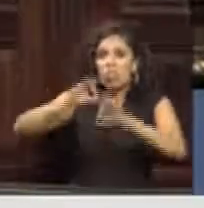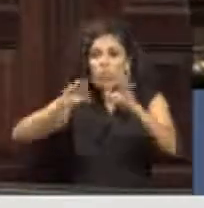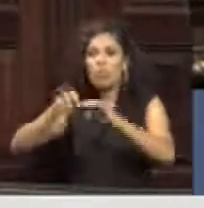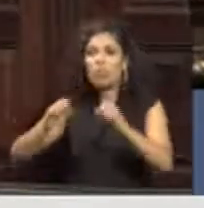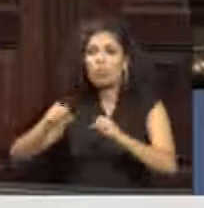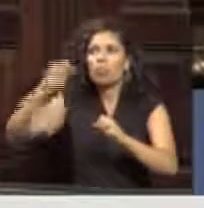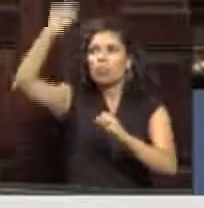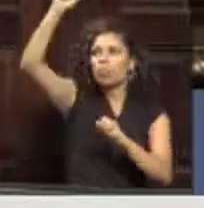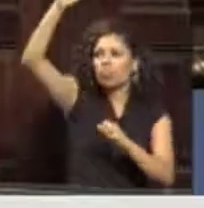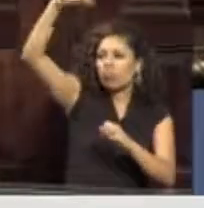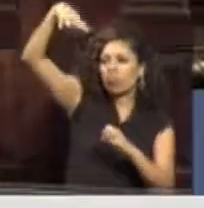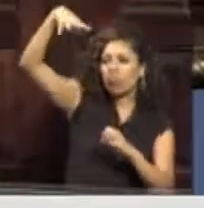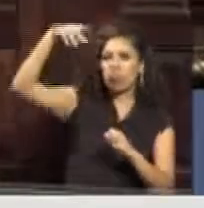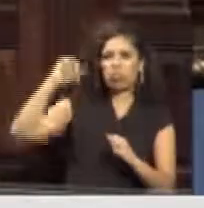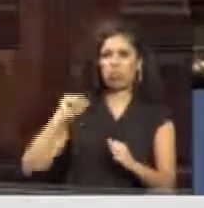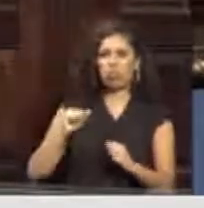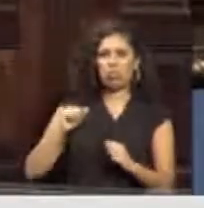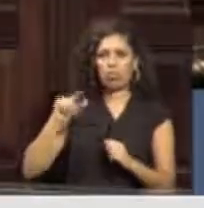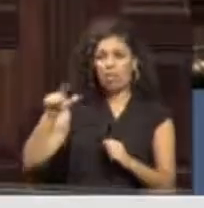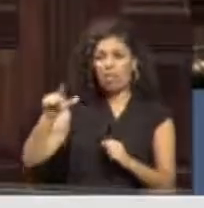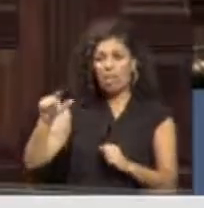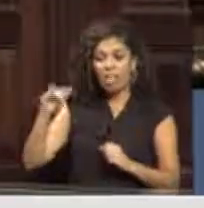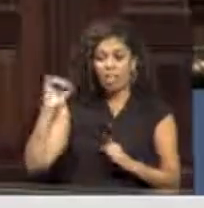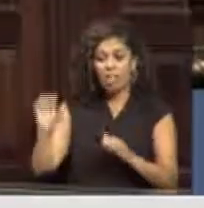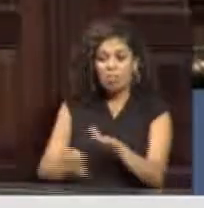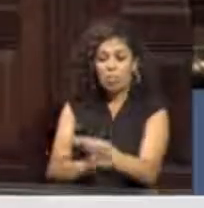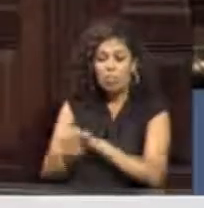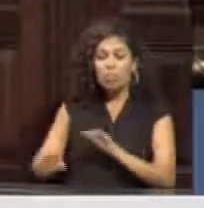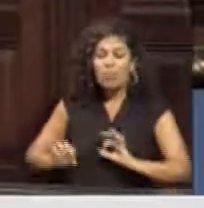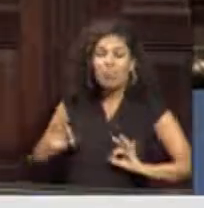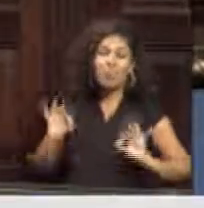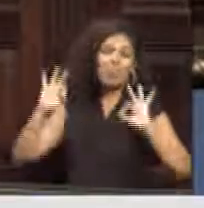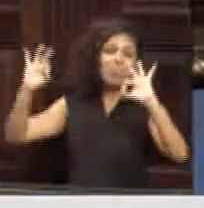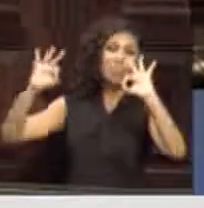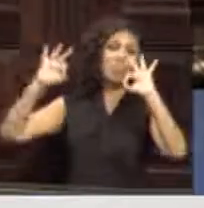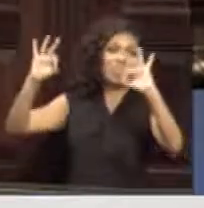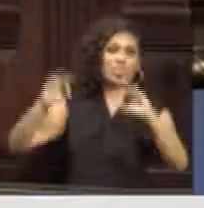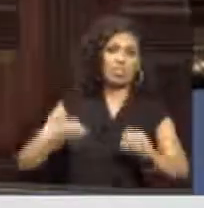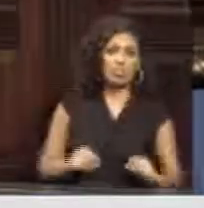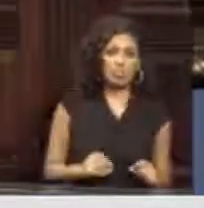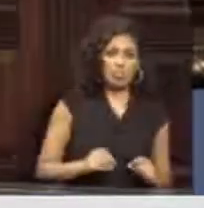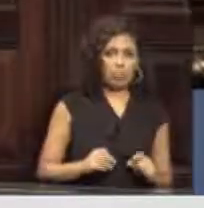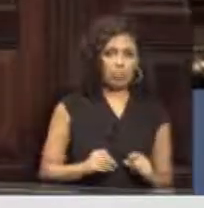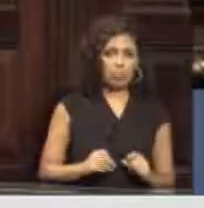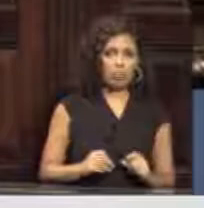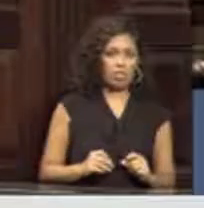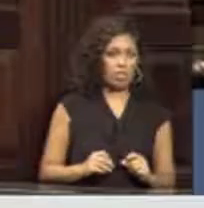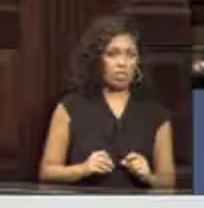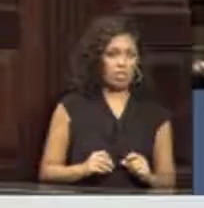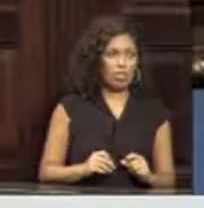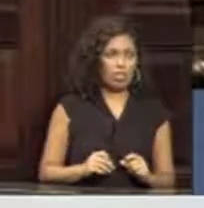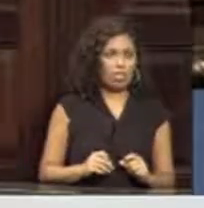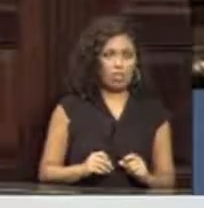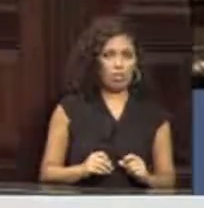tem uma importância essencial na nossa economia.